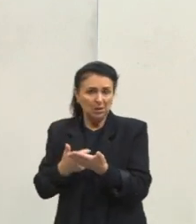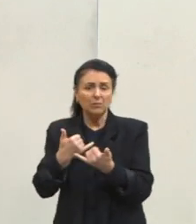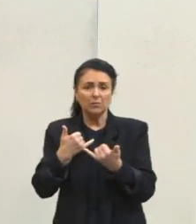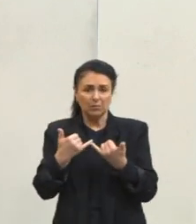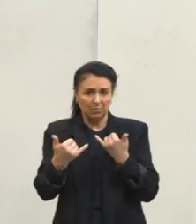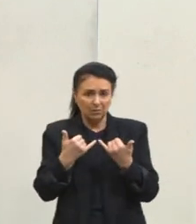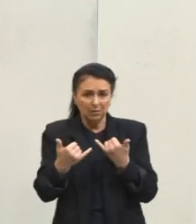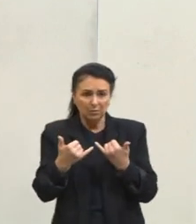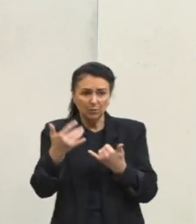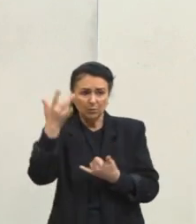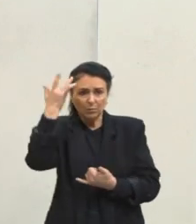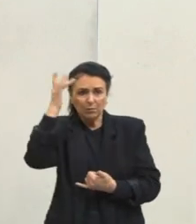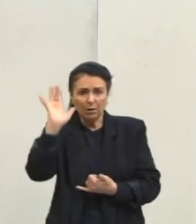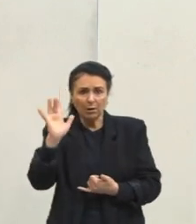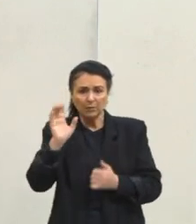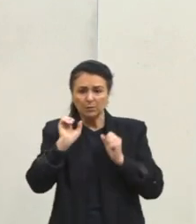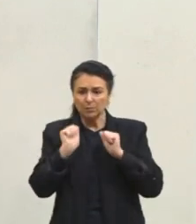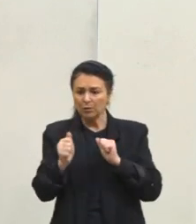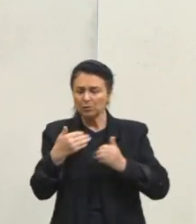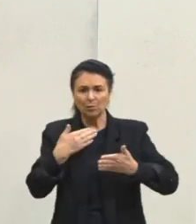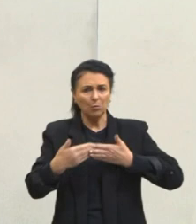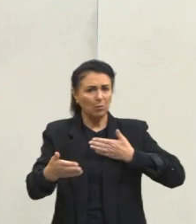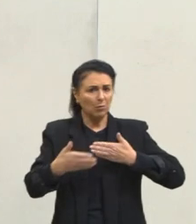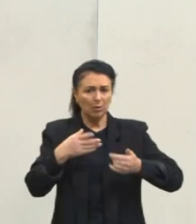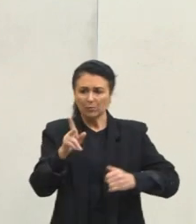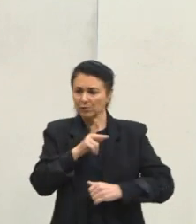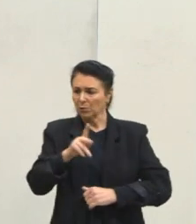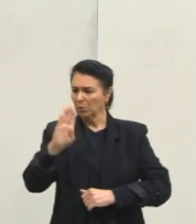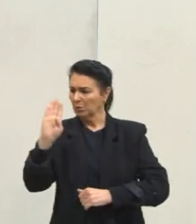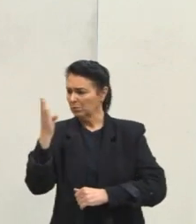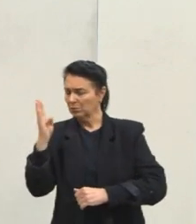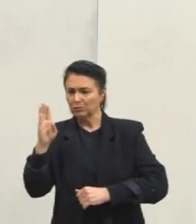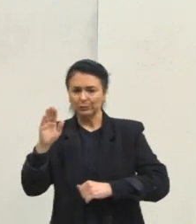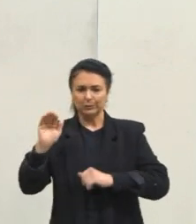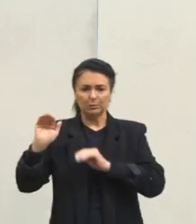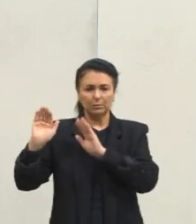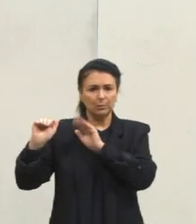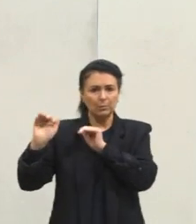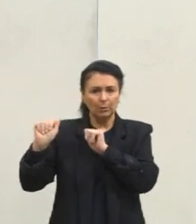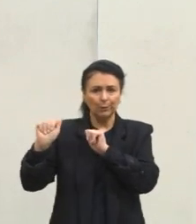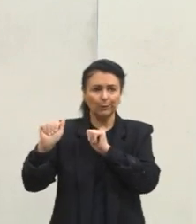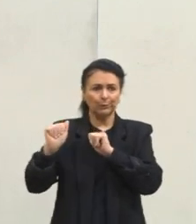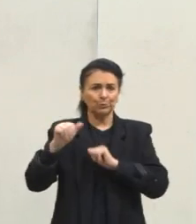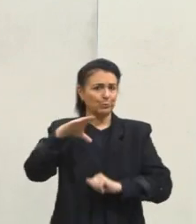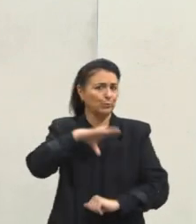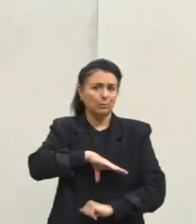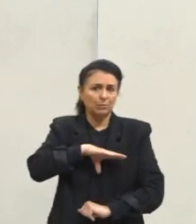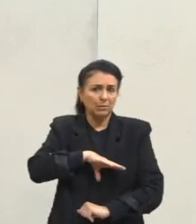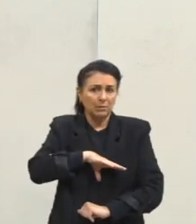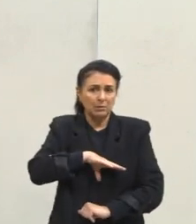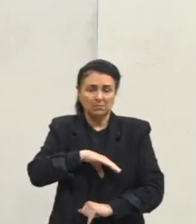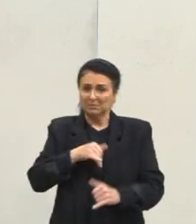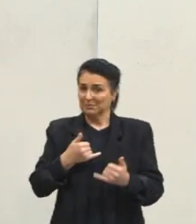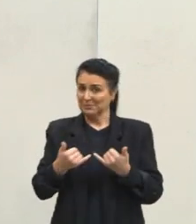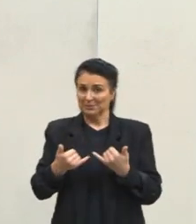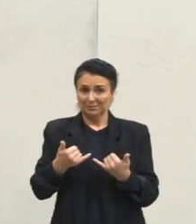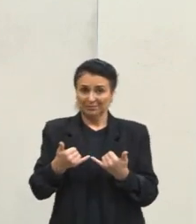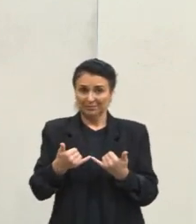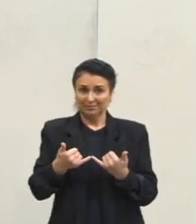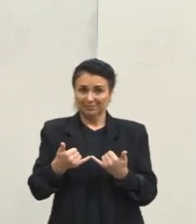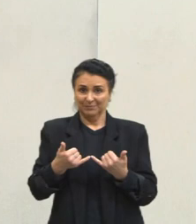pode ser qualquer professora professora de biologia pode ser professora de espanhol professora de língua portuguesa tá